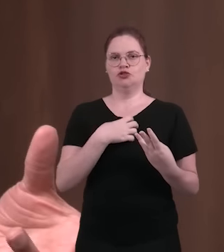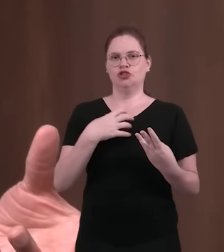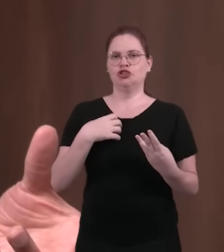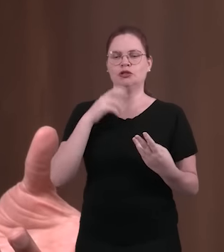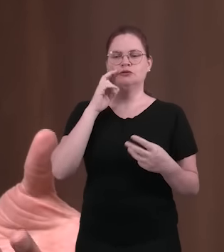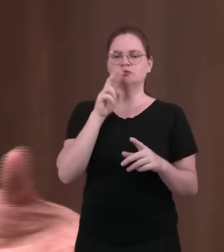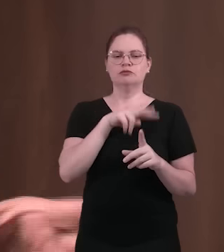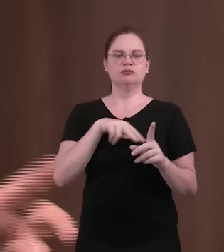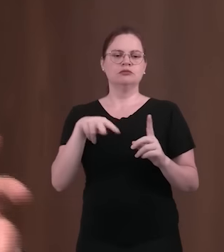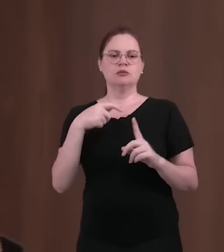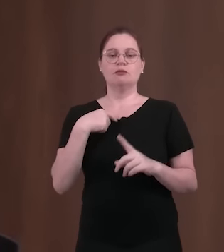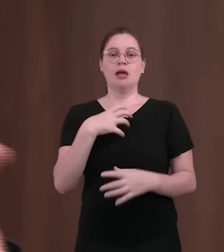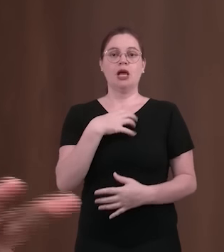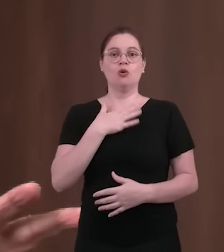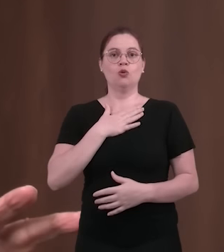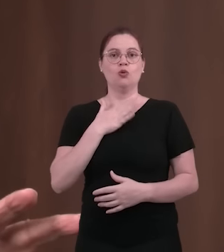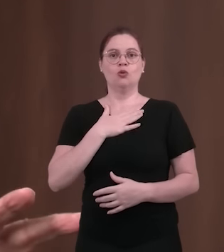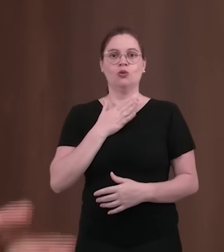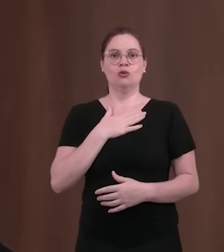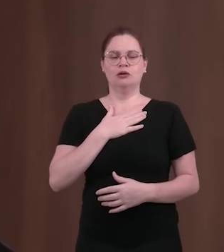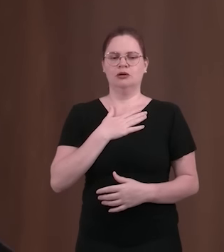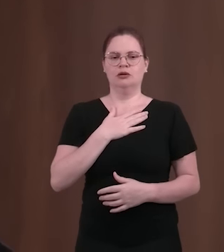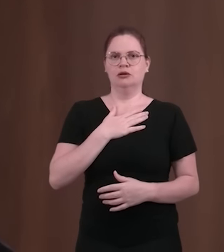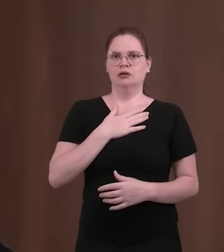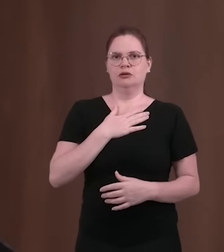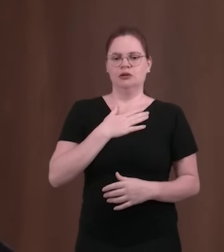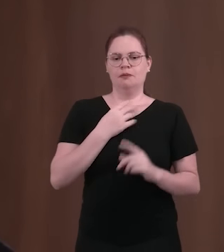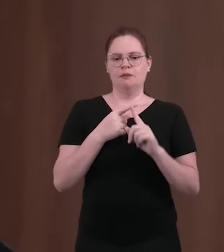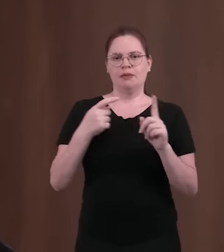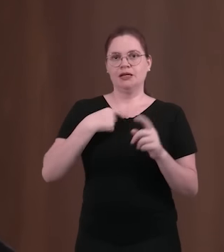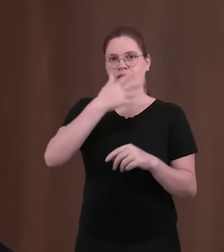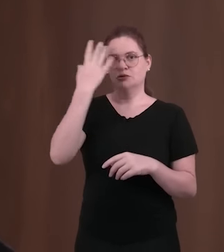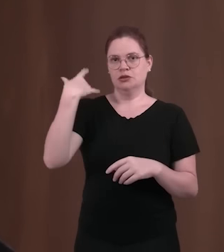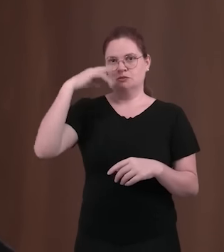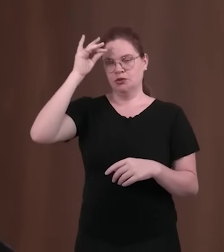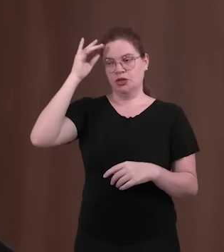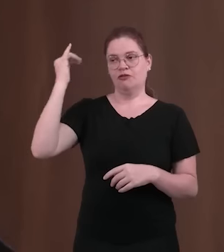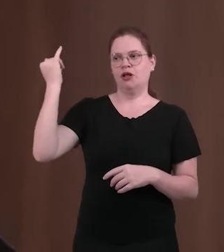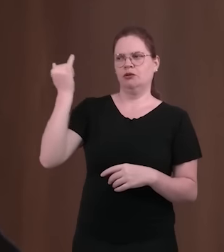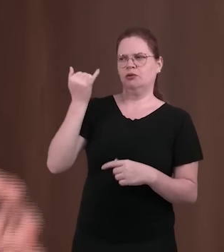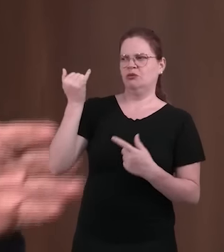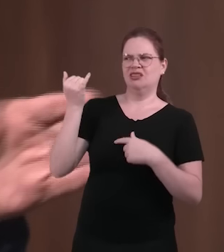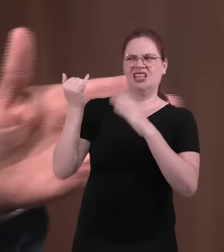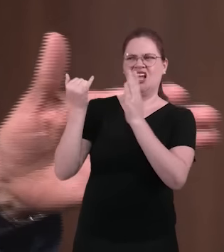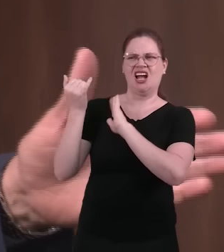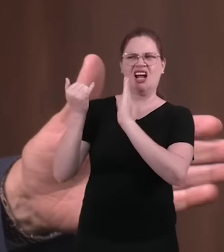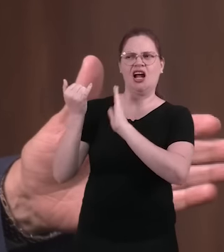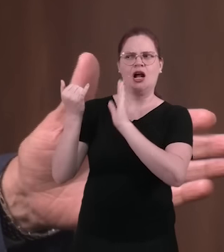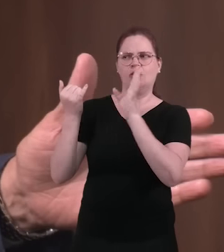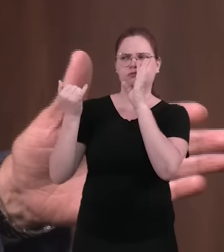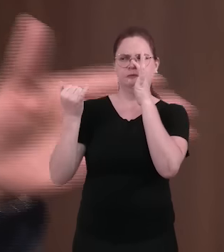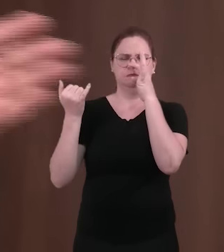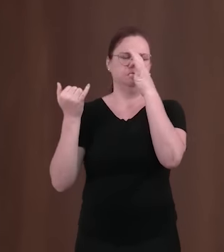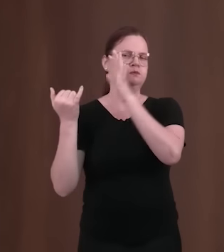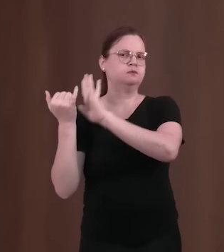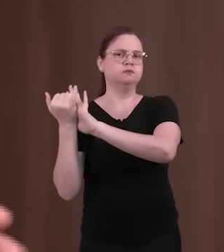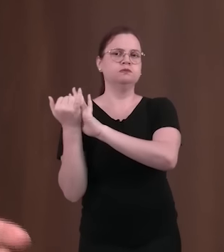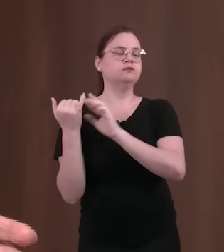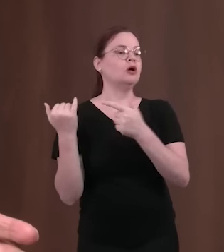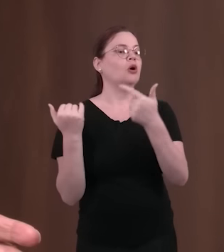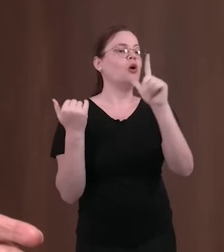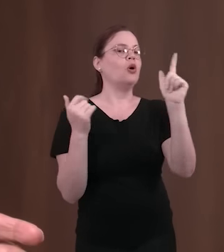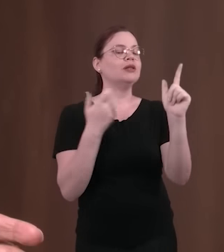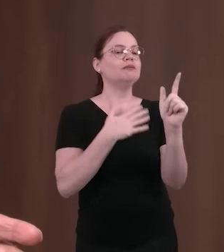ver as coisas, eu entendo que não é assim. Quando o Espírito Santo está dizendo que é daquela forma e eu resisto àquilo, isso é